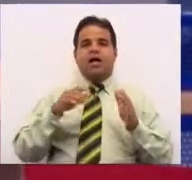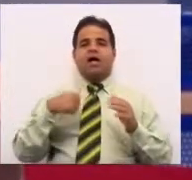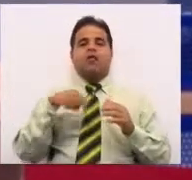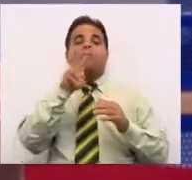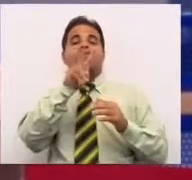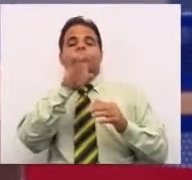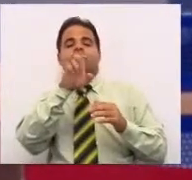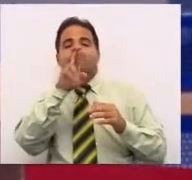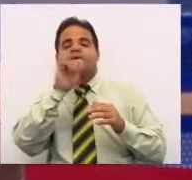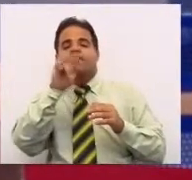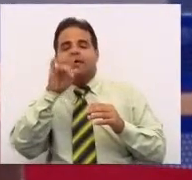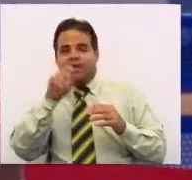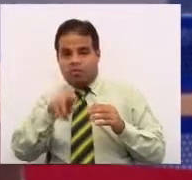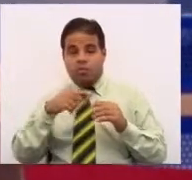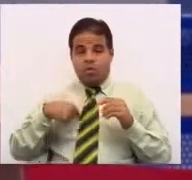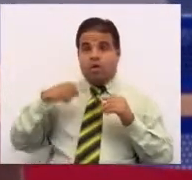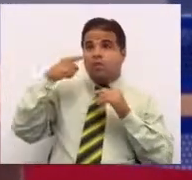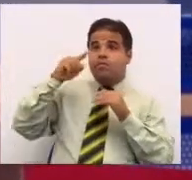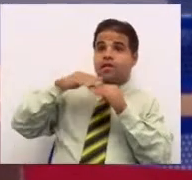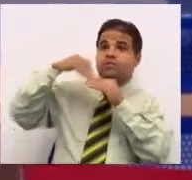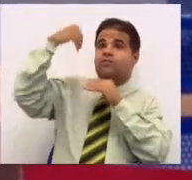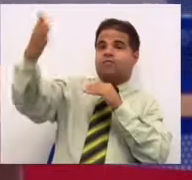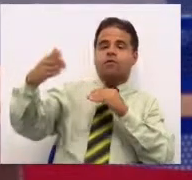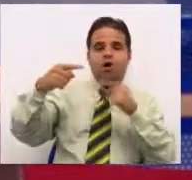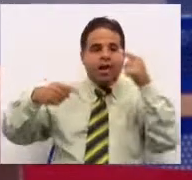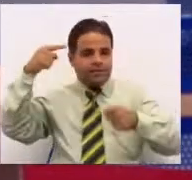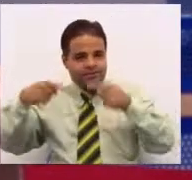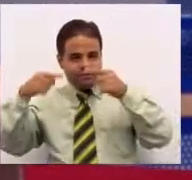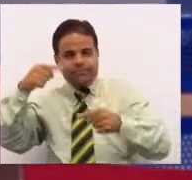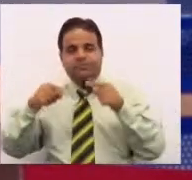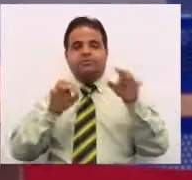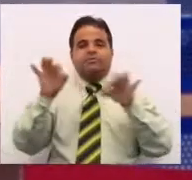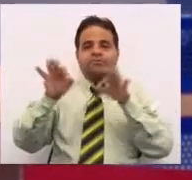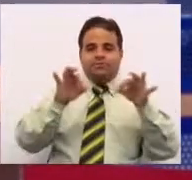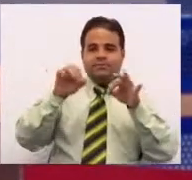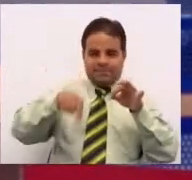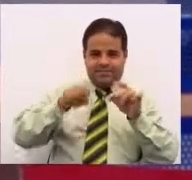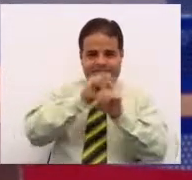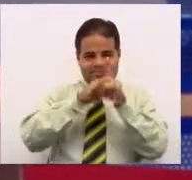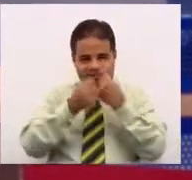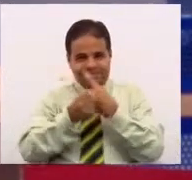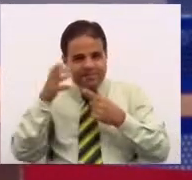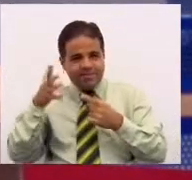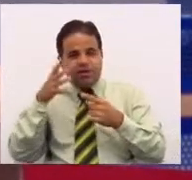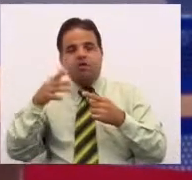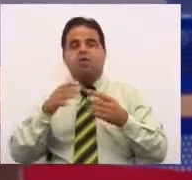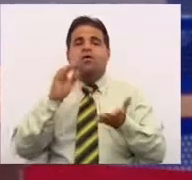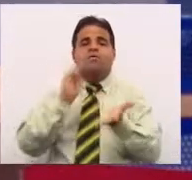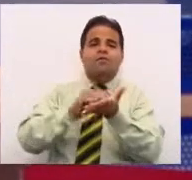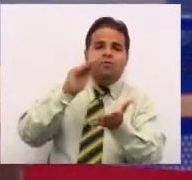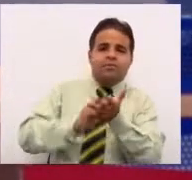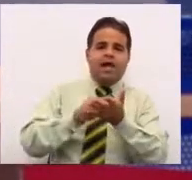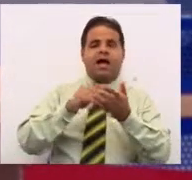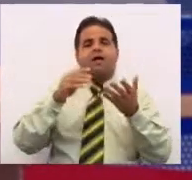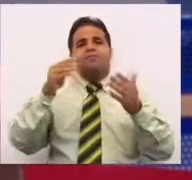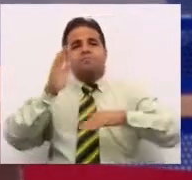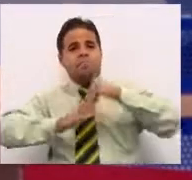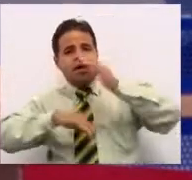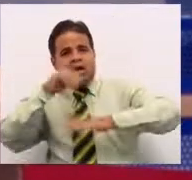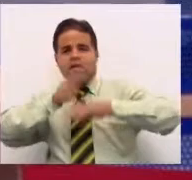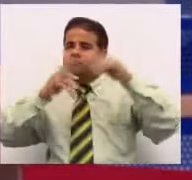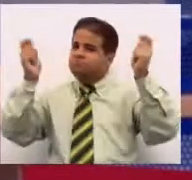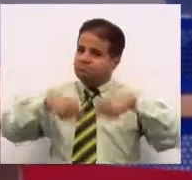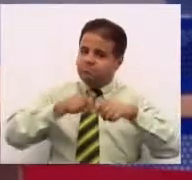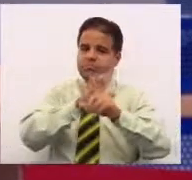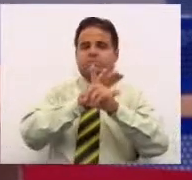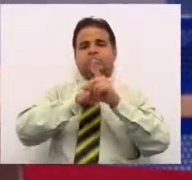vereador, eu via de fora a discussão do plano diretor da nossa cidade e faltava um pouco mais de competência da sociedade